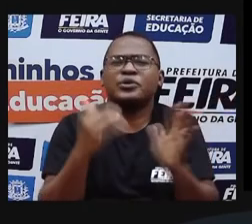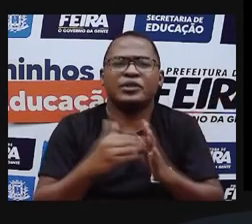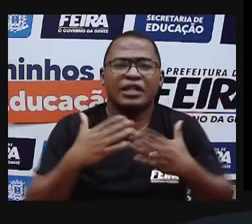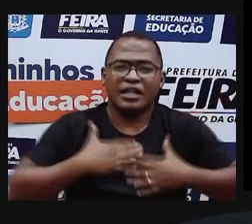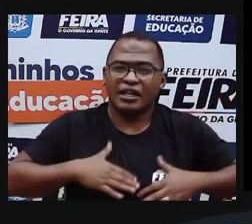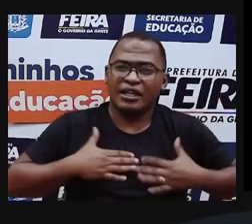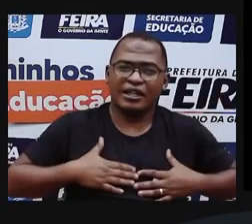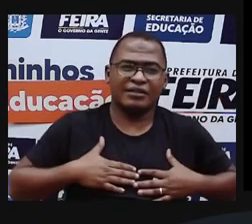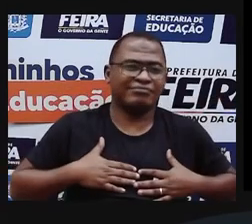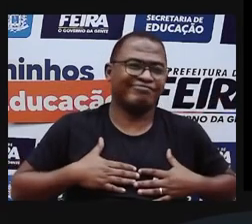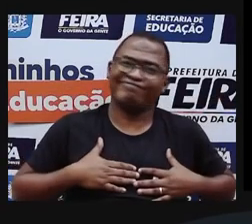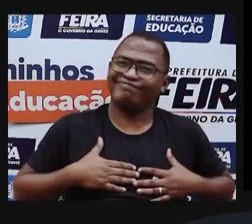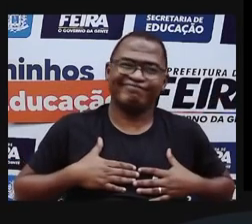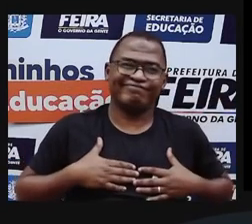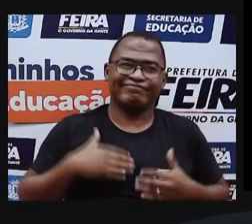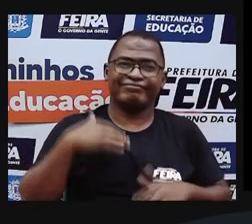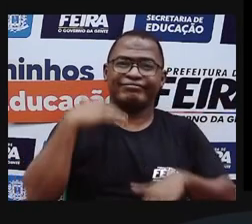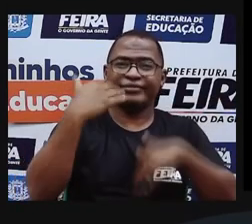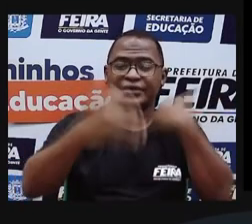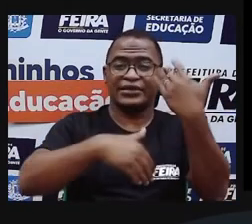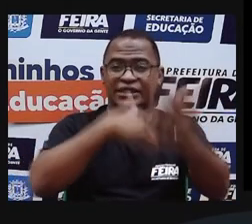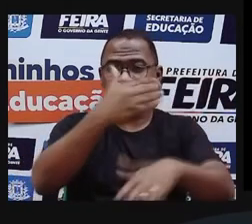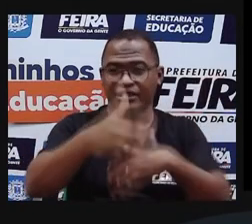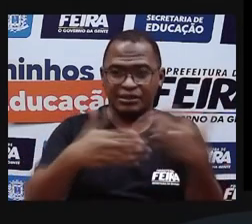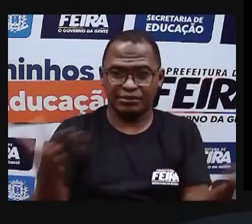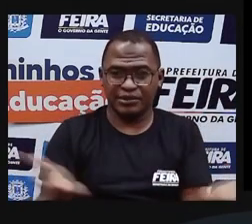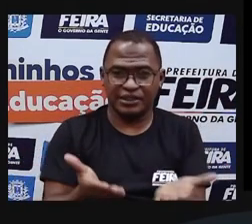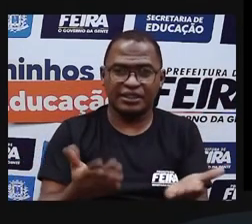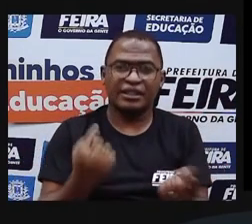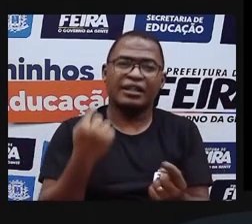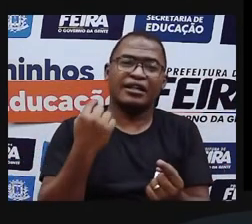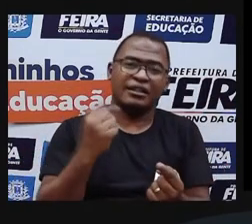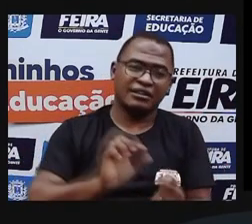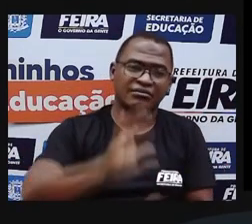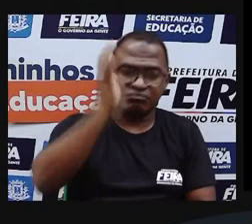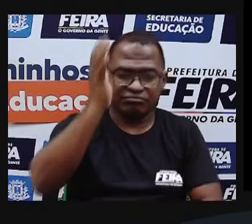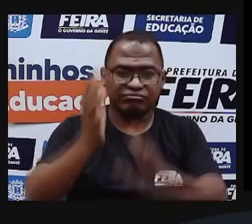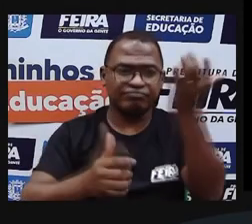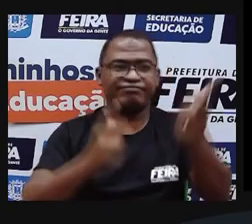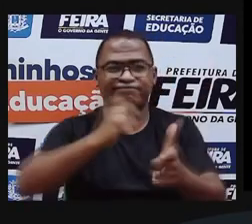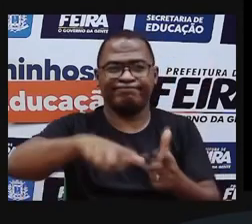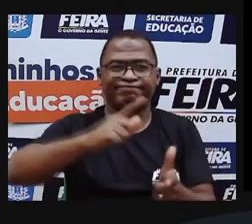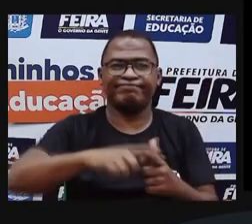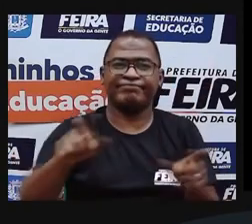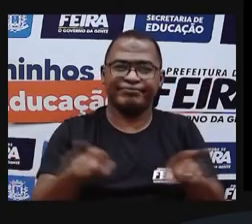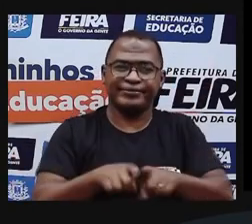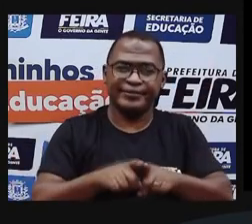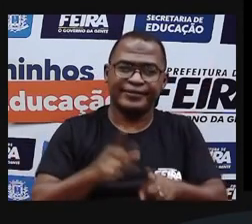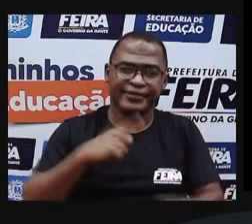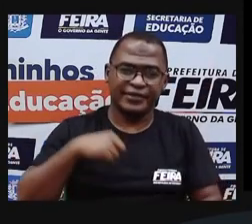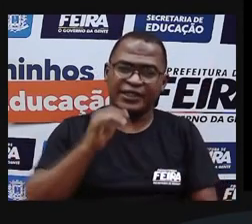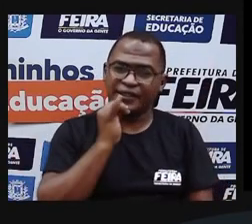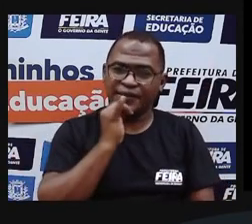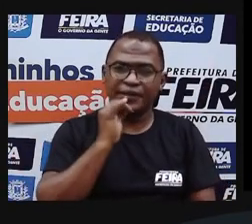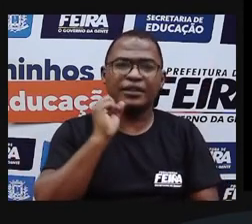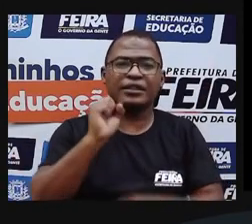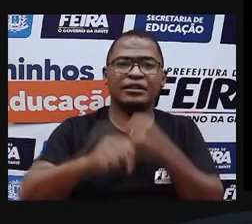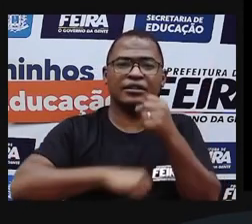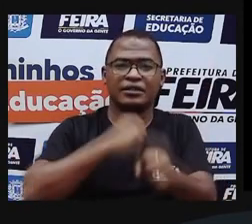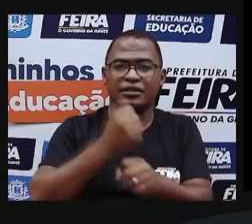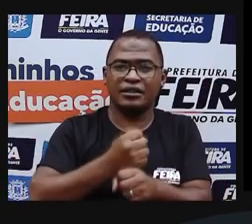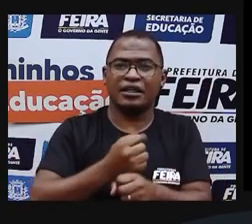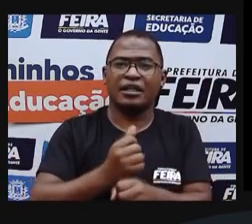final dessa história toda não foi somente alegria, felicidade, sucesso. Ocorreu o declínio de